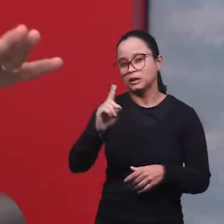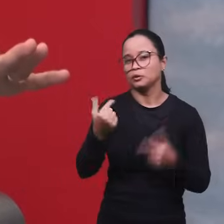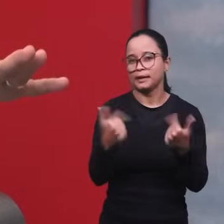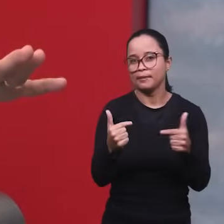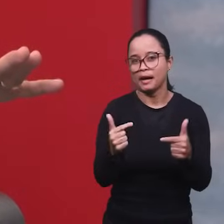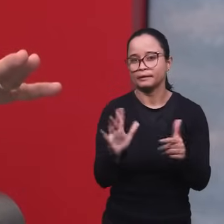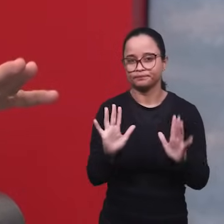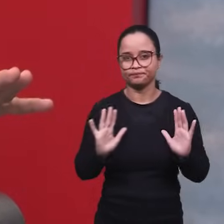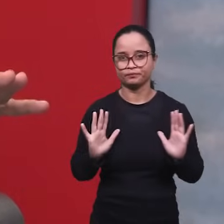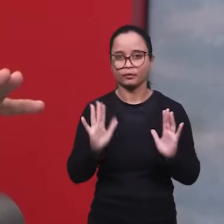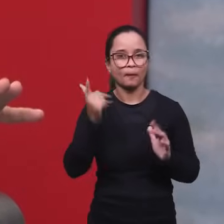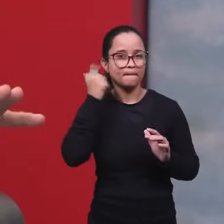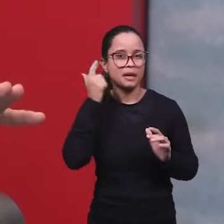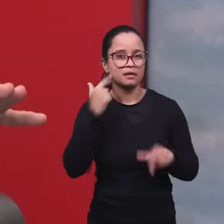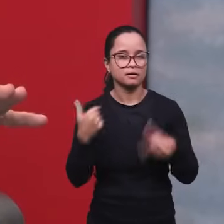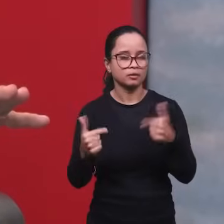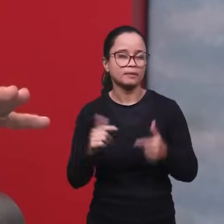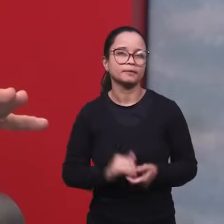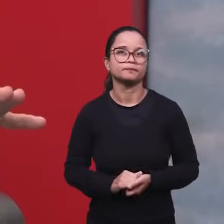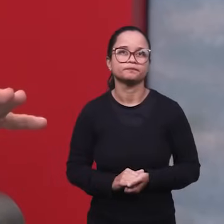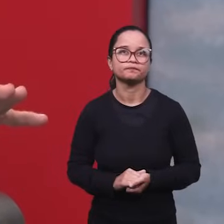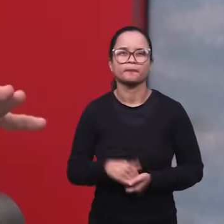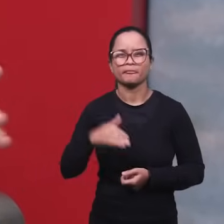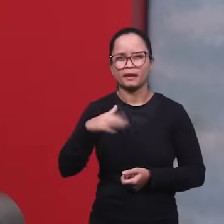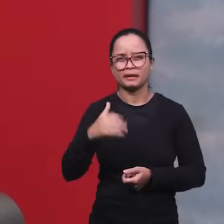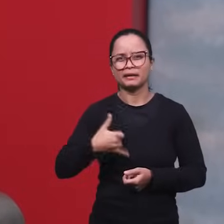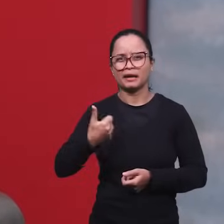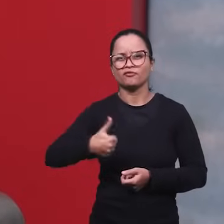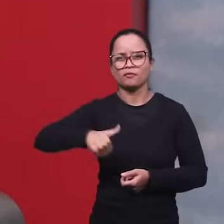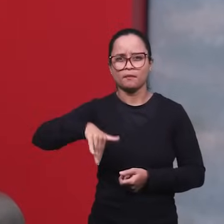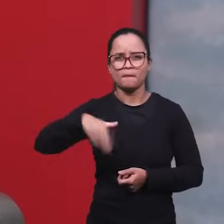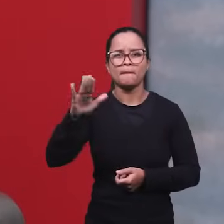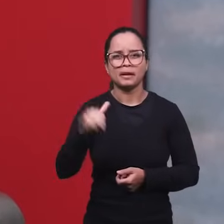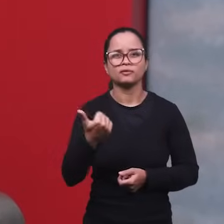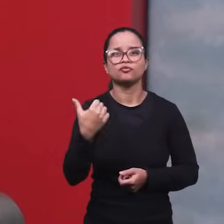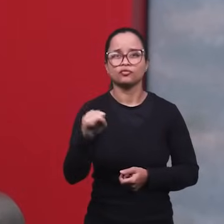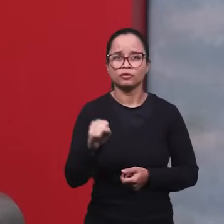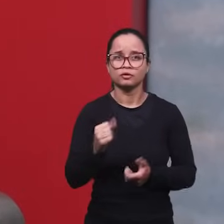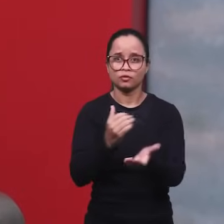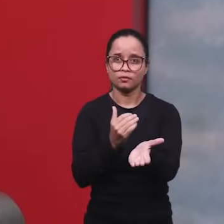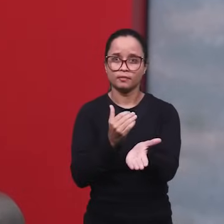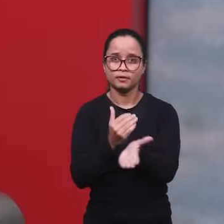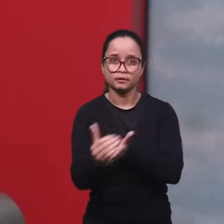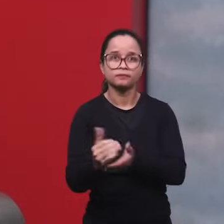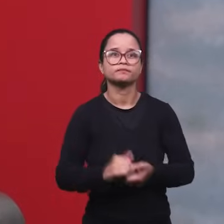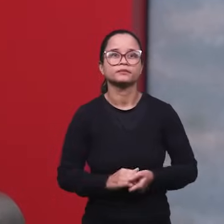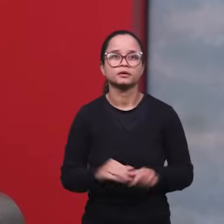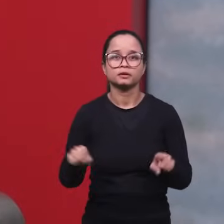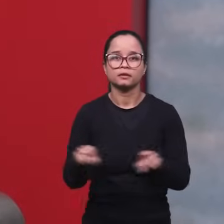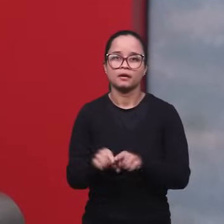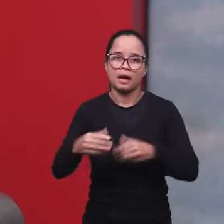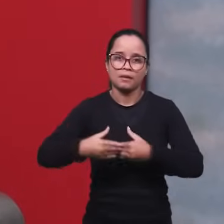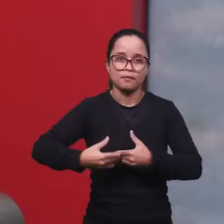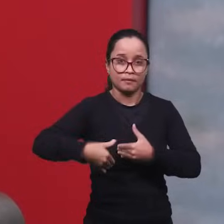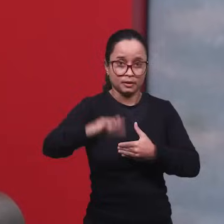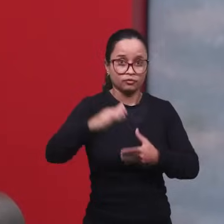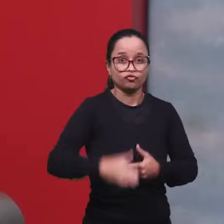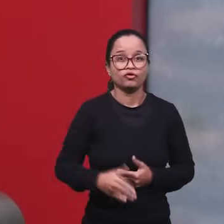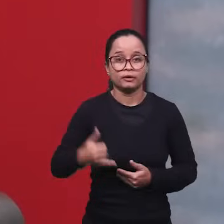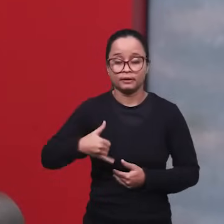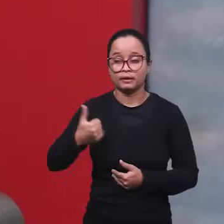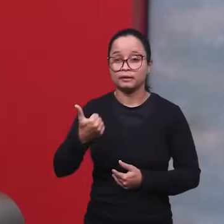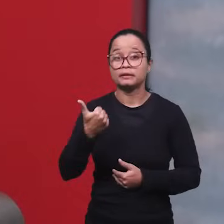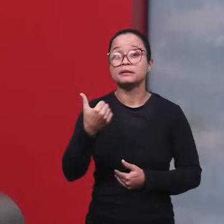Pensa quem não trabalha, mas já está com mais de 18, que pode começar a contribuir quem não trabalha a partir dos 16